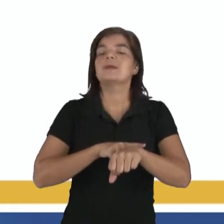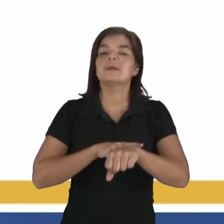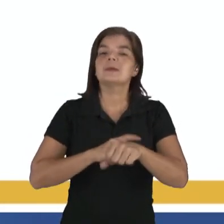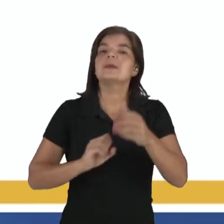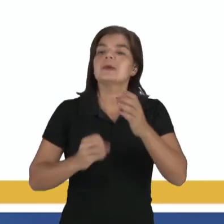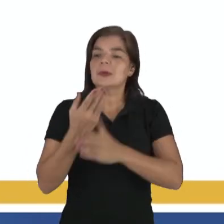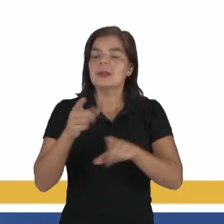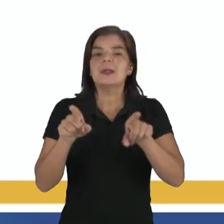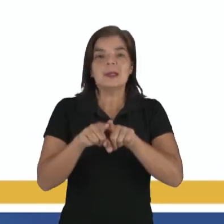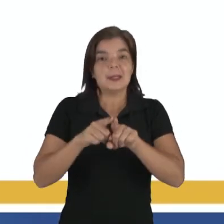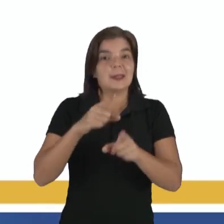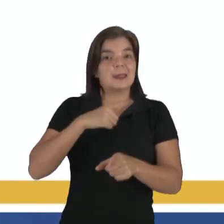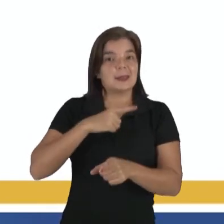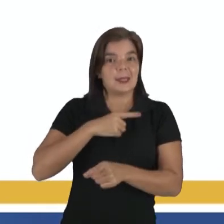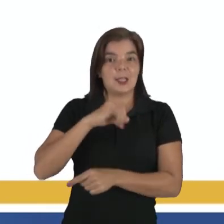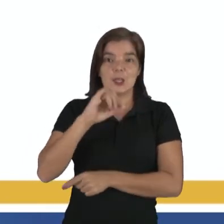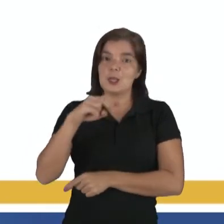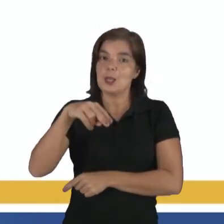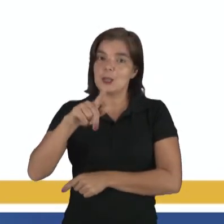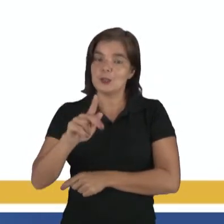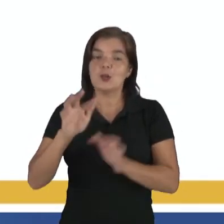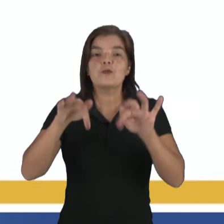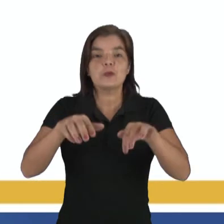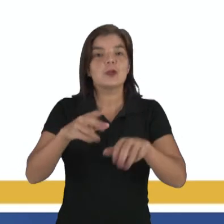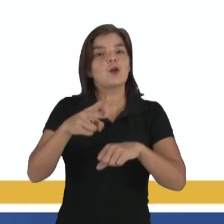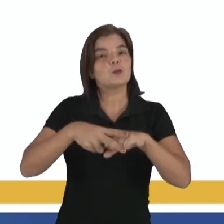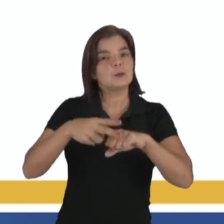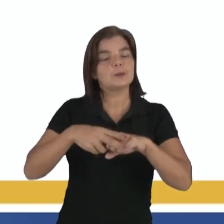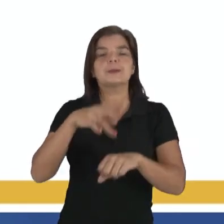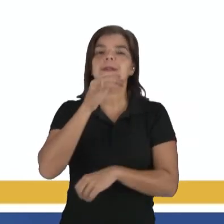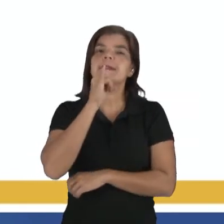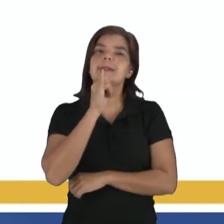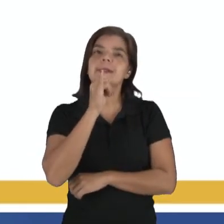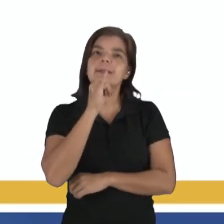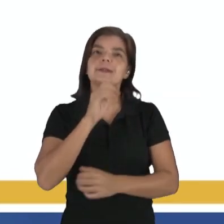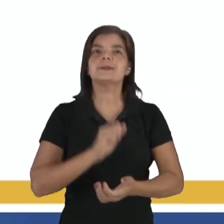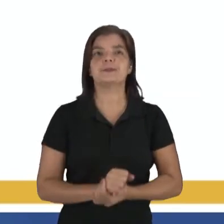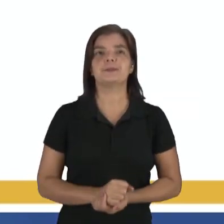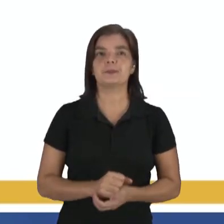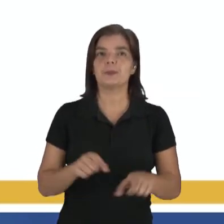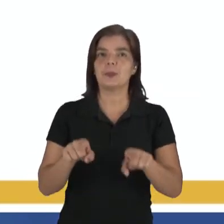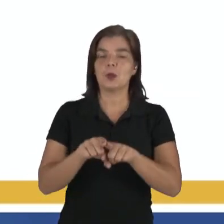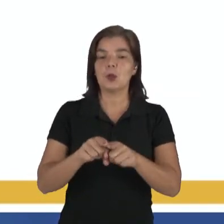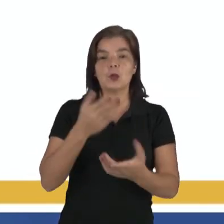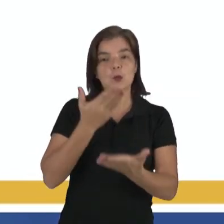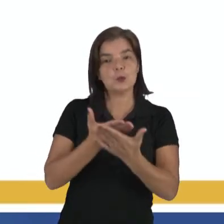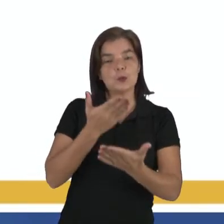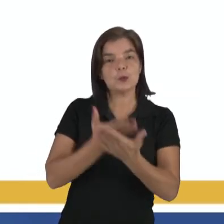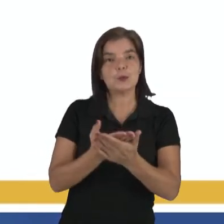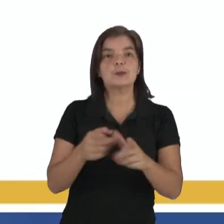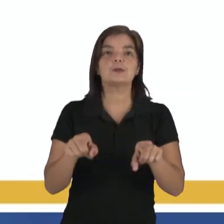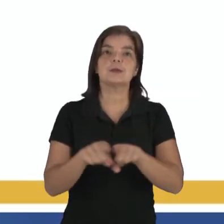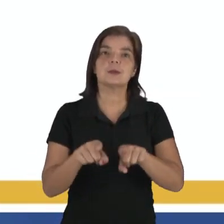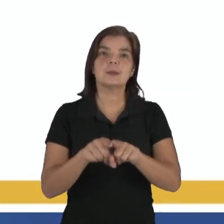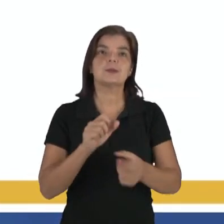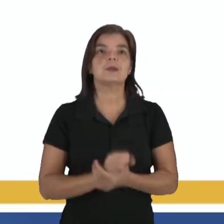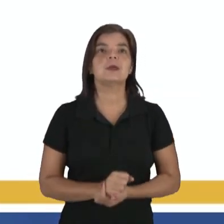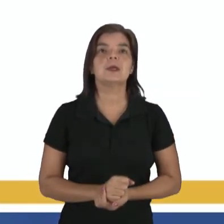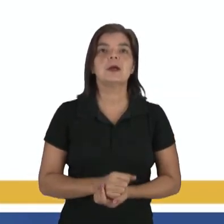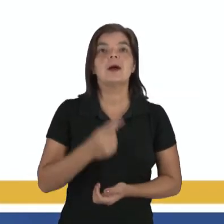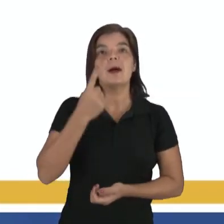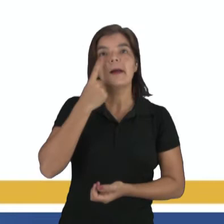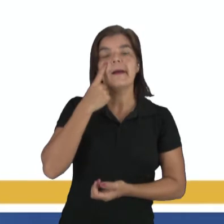feita no momento, a gente tem que colocar o ing no final do verbo? Exemplo, study, estudar. Studying,